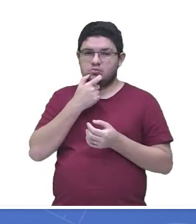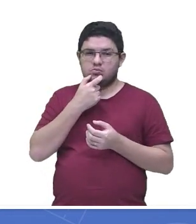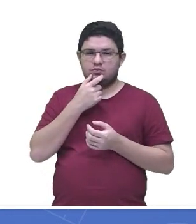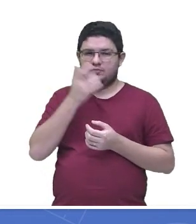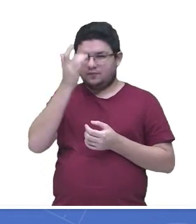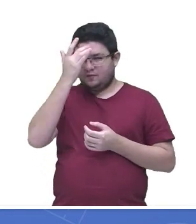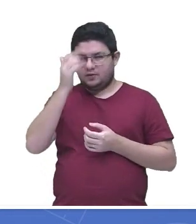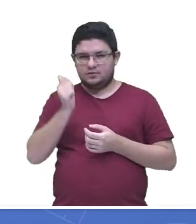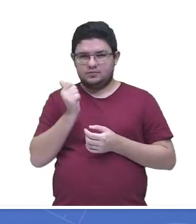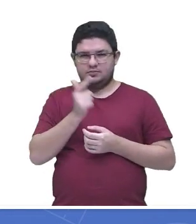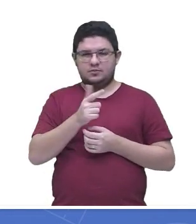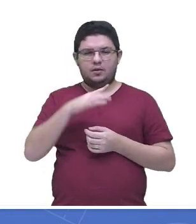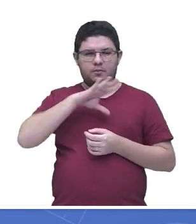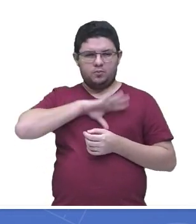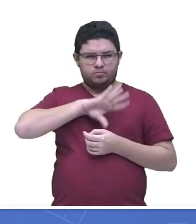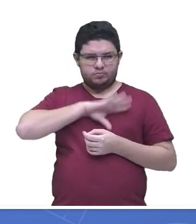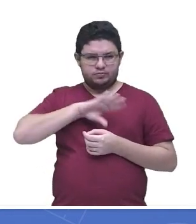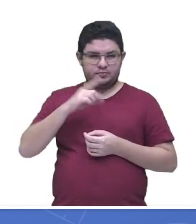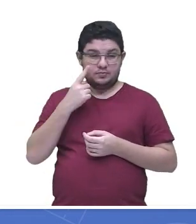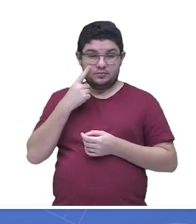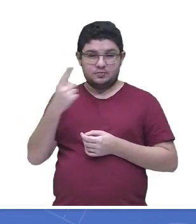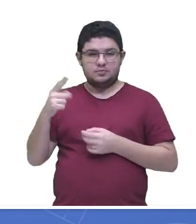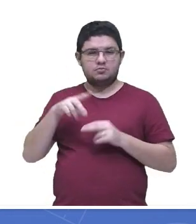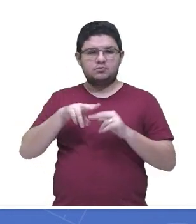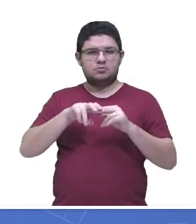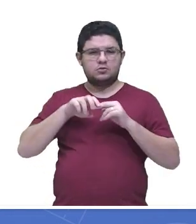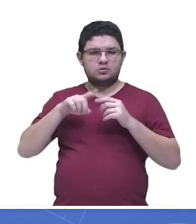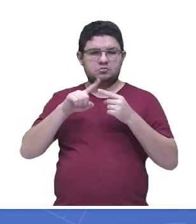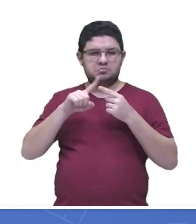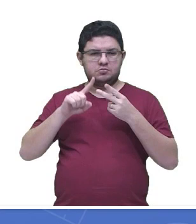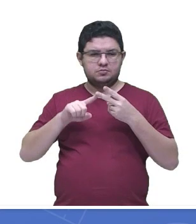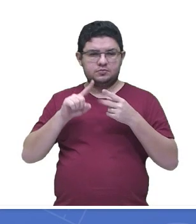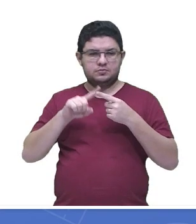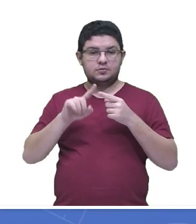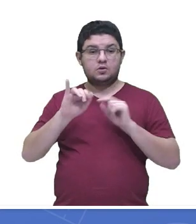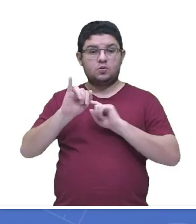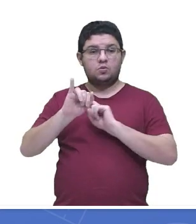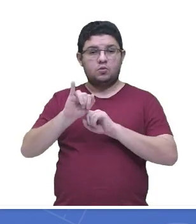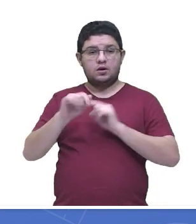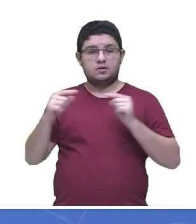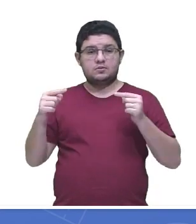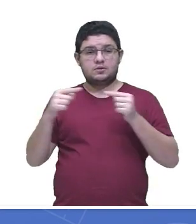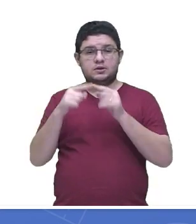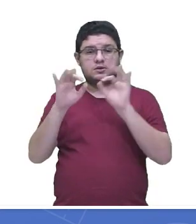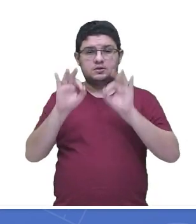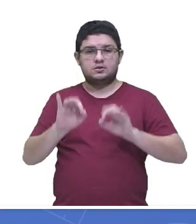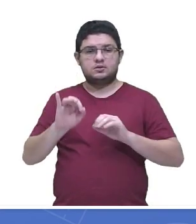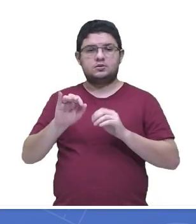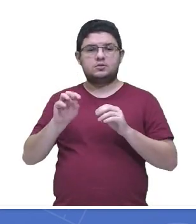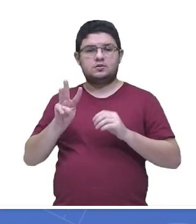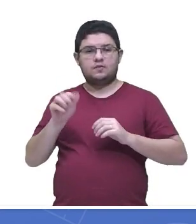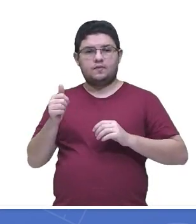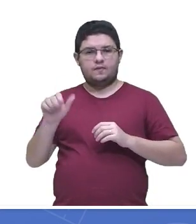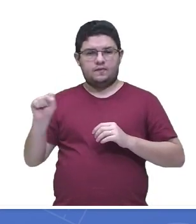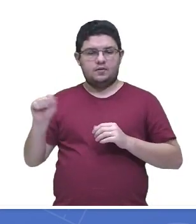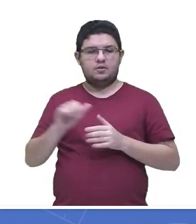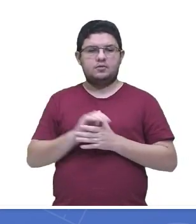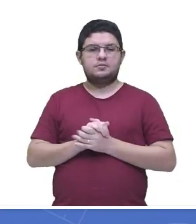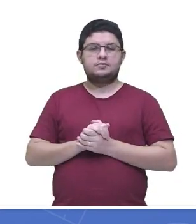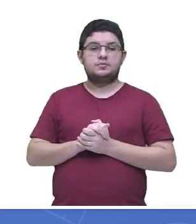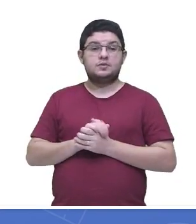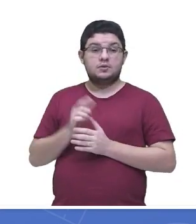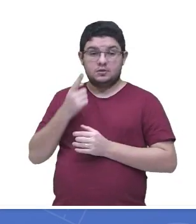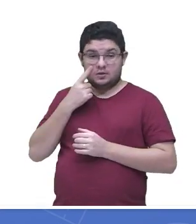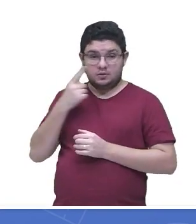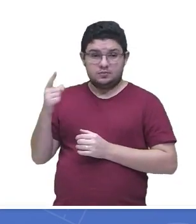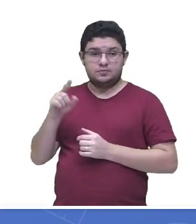I was, sempre eu vou usar o I com was. Esse was e were vai depender do sujeito, certo?